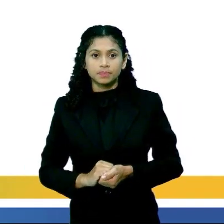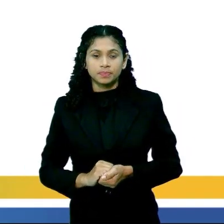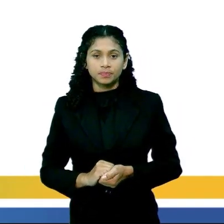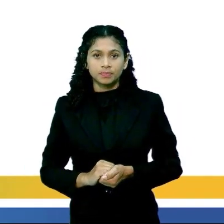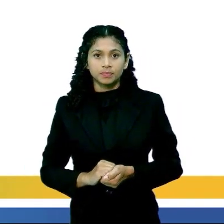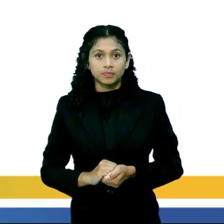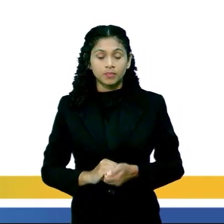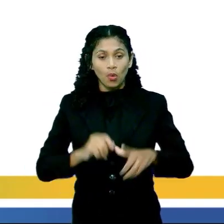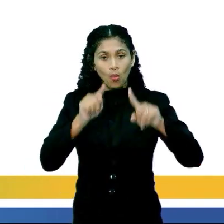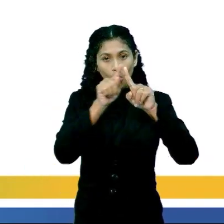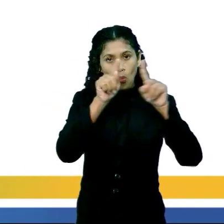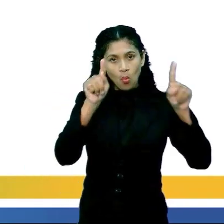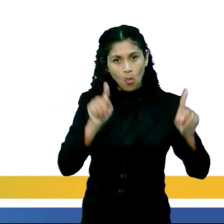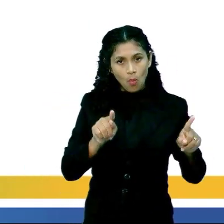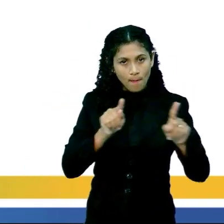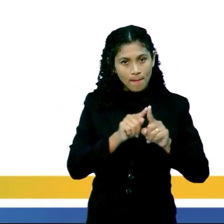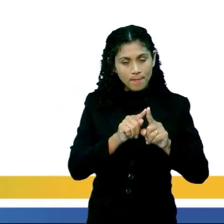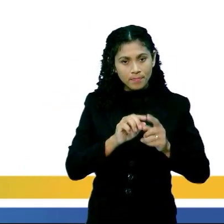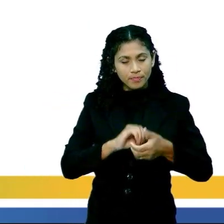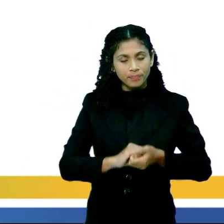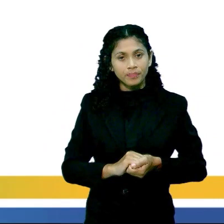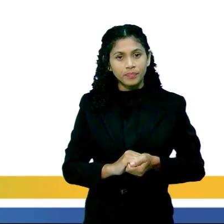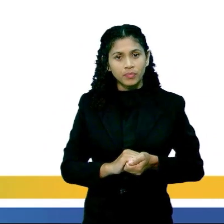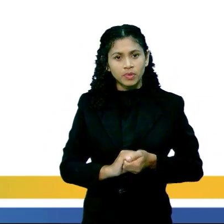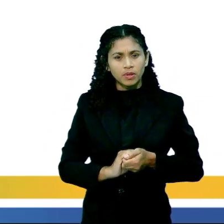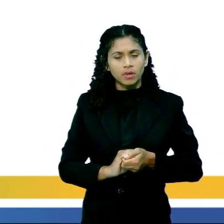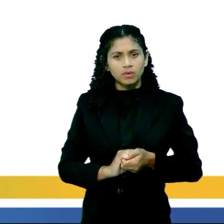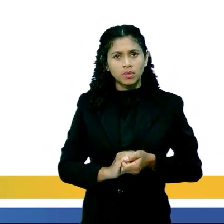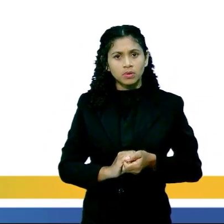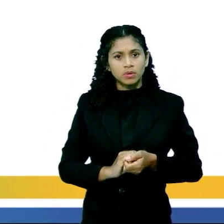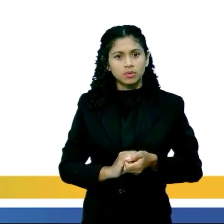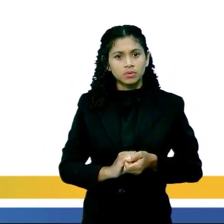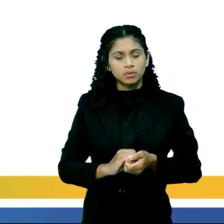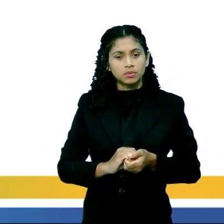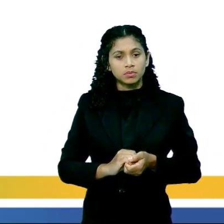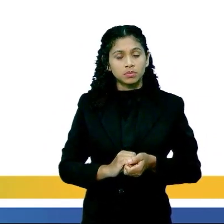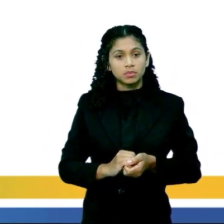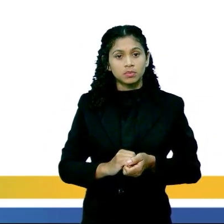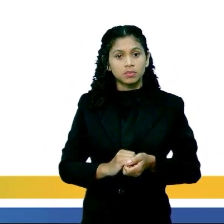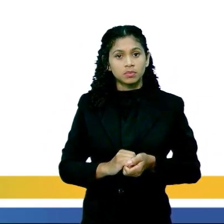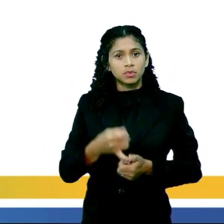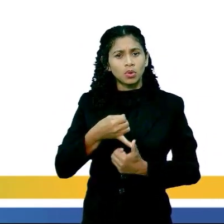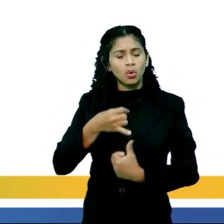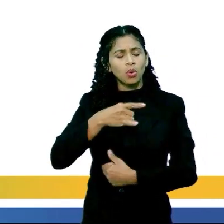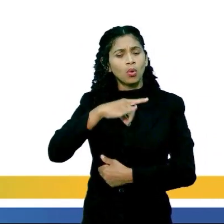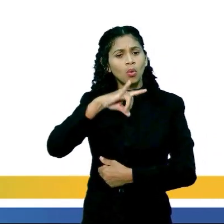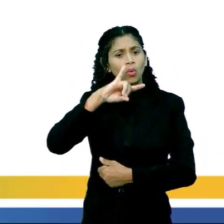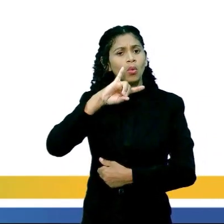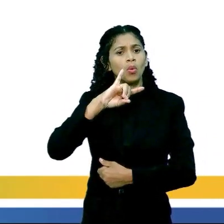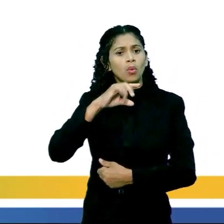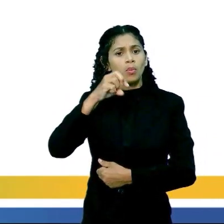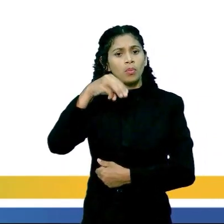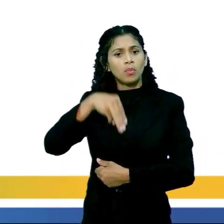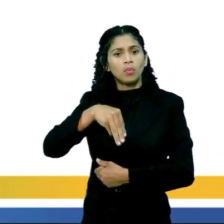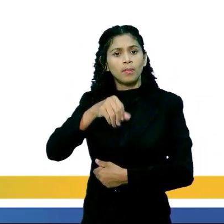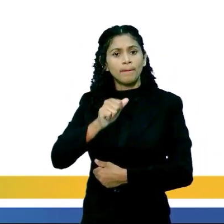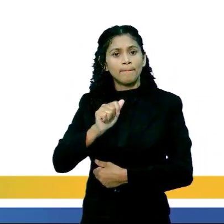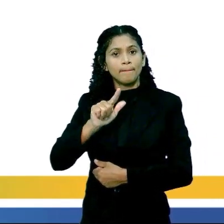no primeiro quadrinho ele disse aí, né? Napoleão está tomando Malta. Aí ele responde ali: ah, não pode,